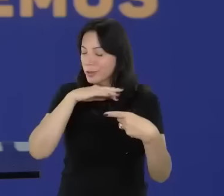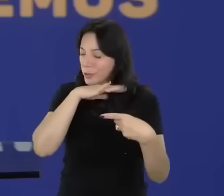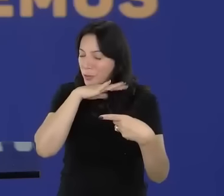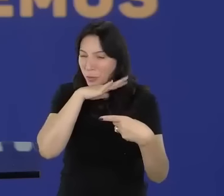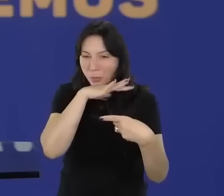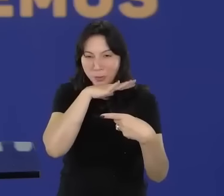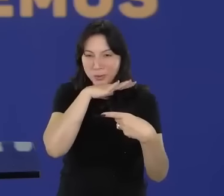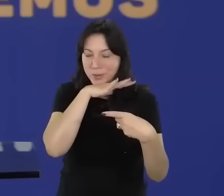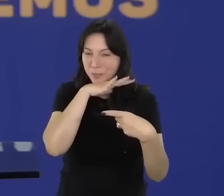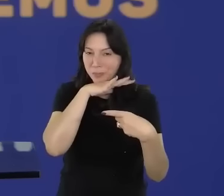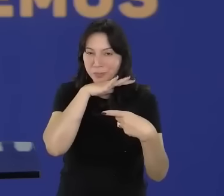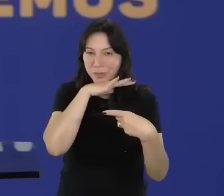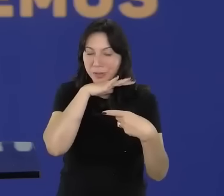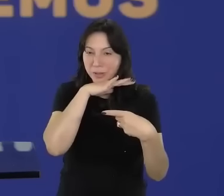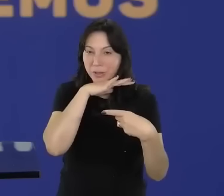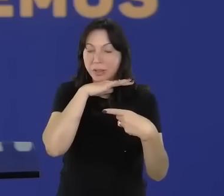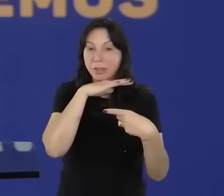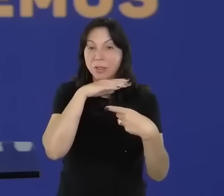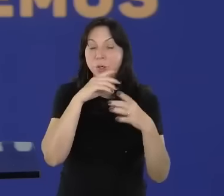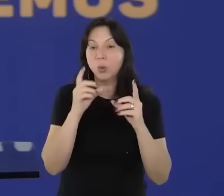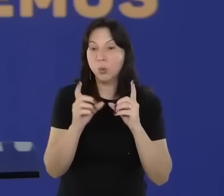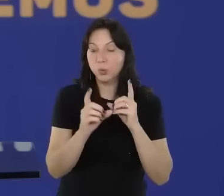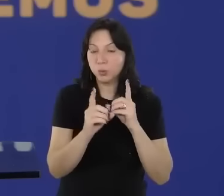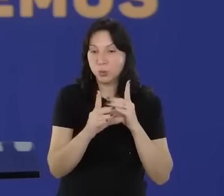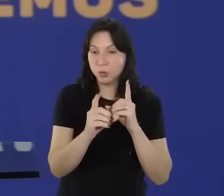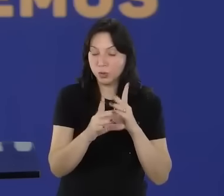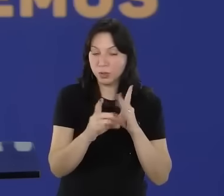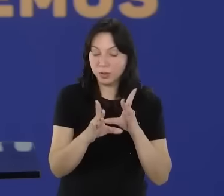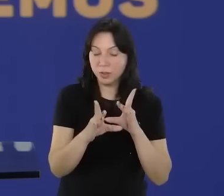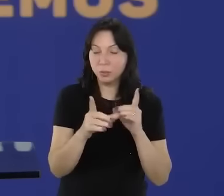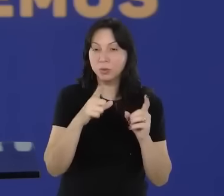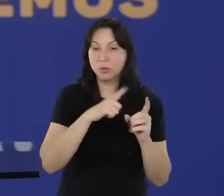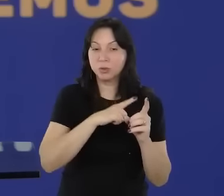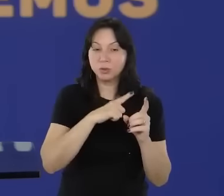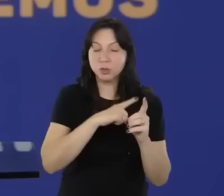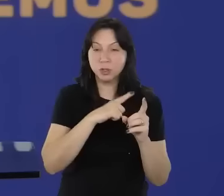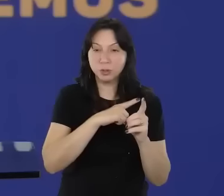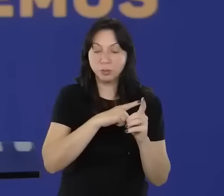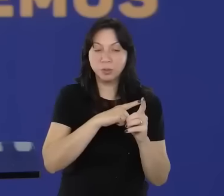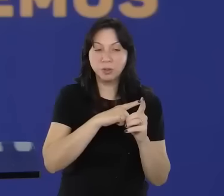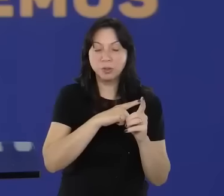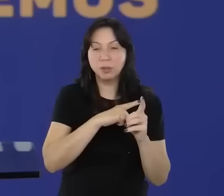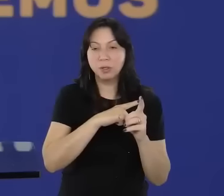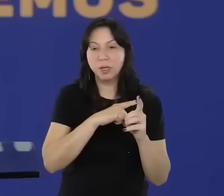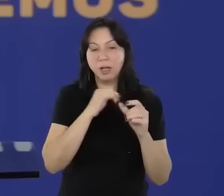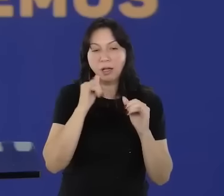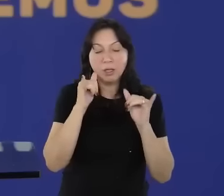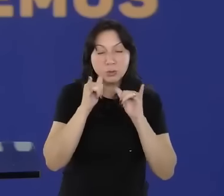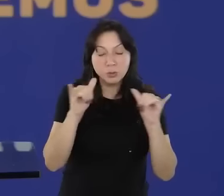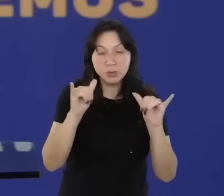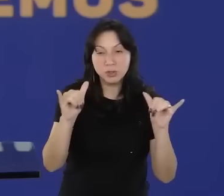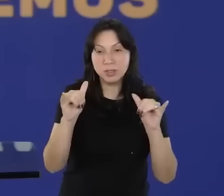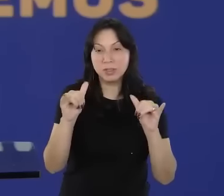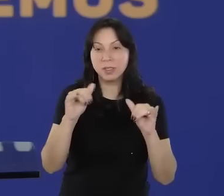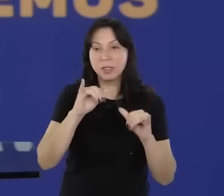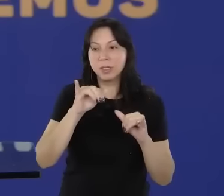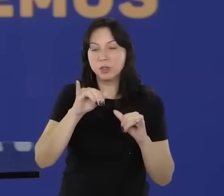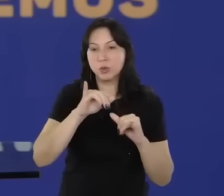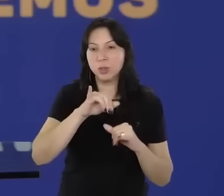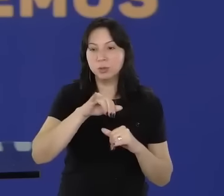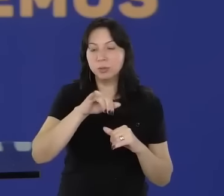trágicas eles acabaram de receber a notícia de que João precursor do Messias